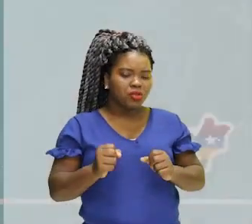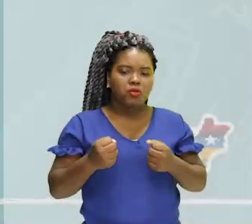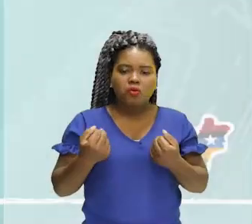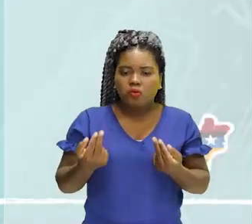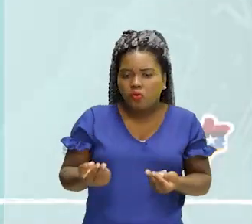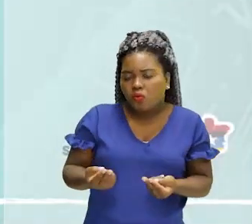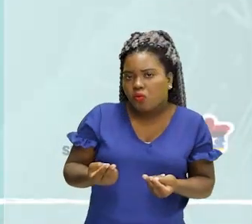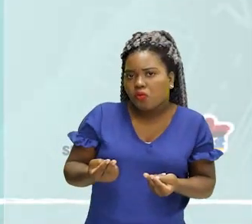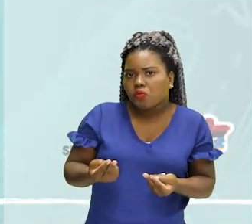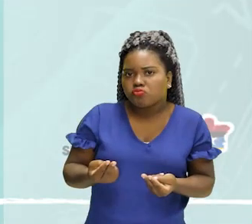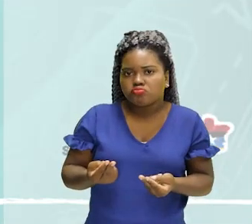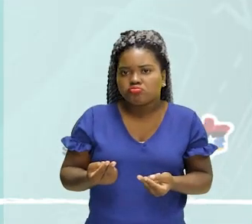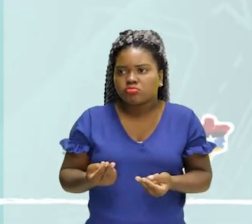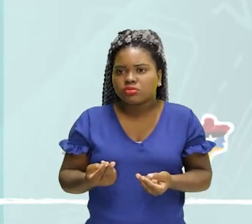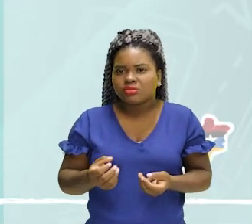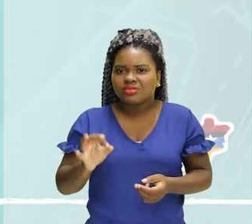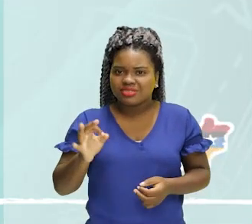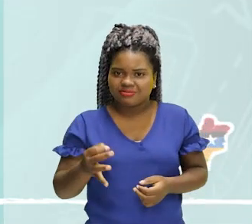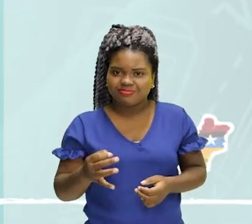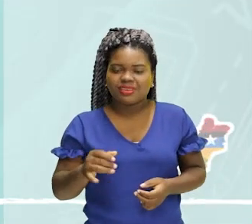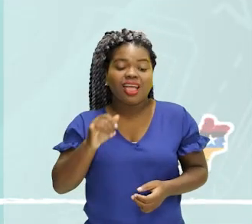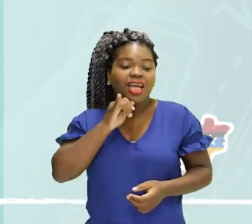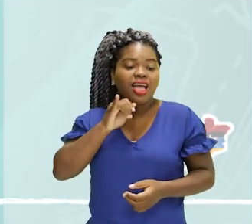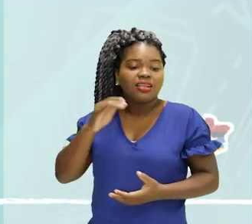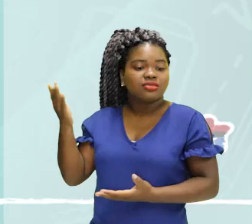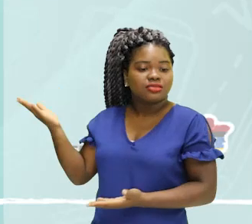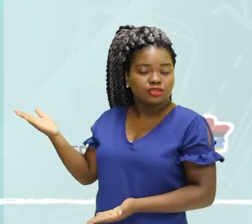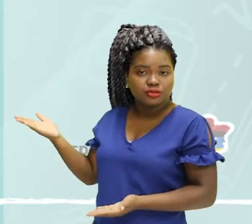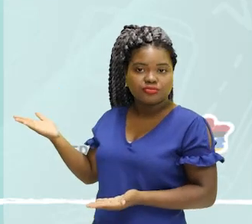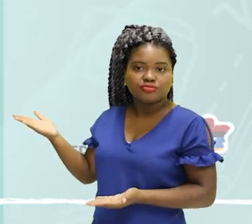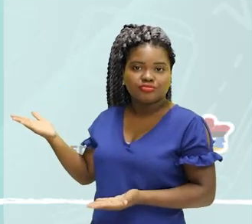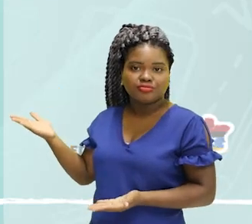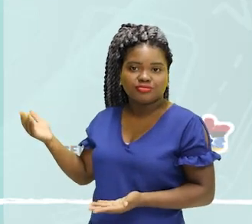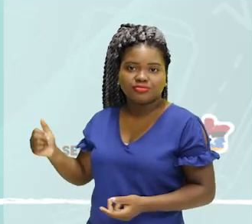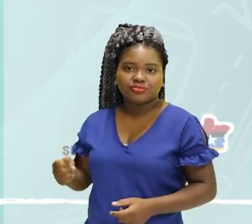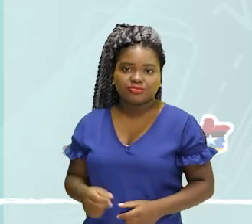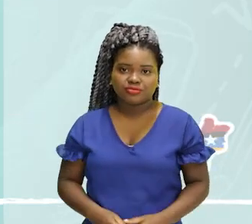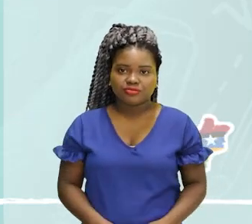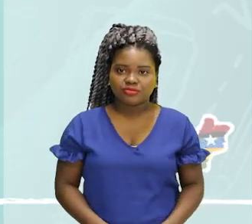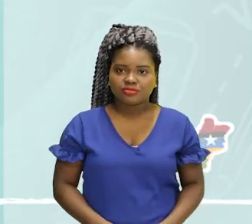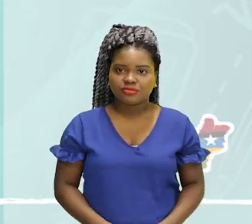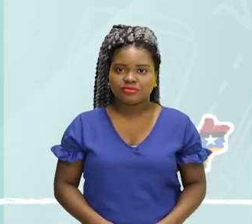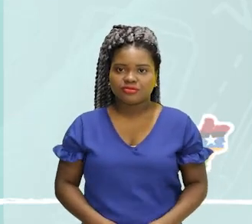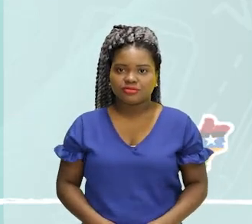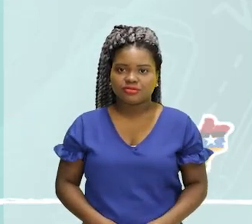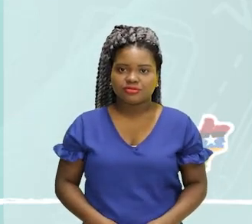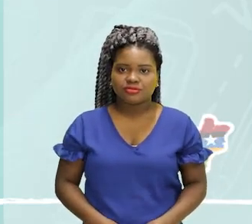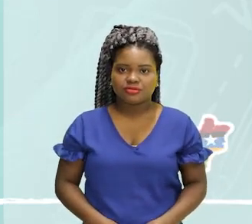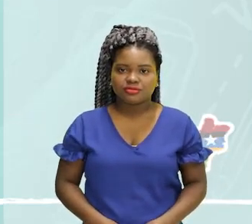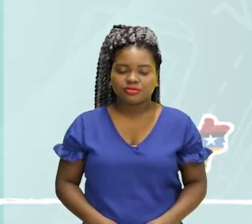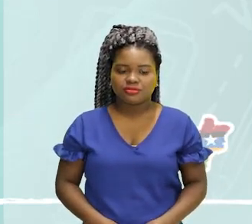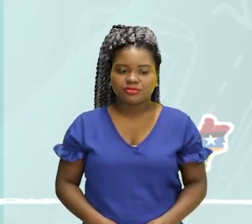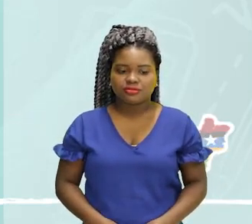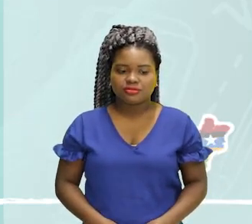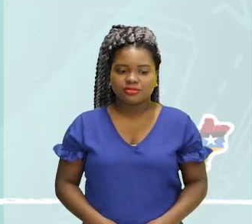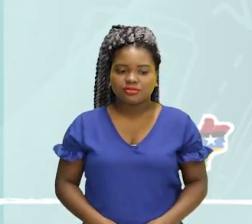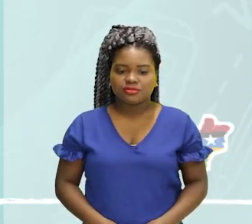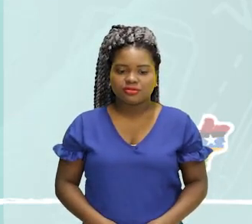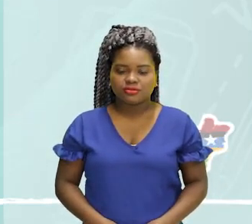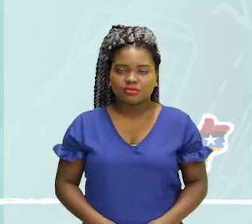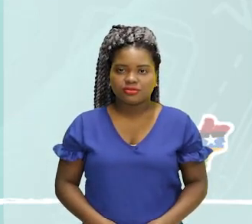positiva. Exemplo: se decía una soltera empedernida,